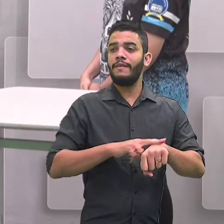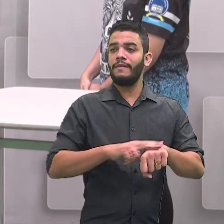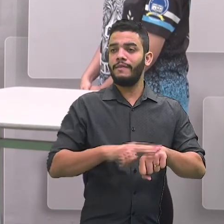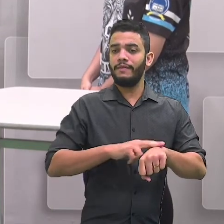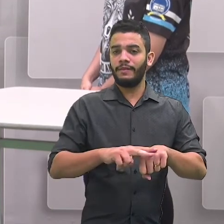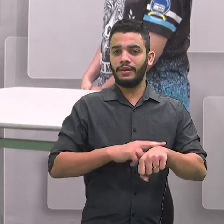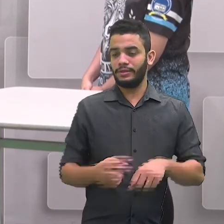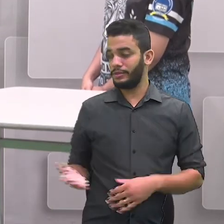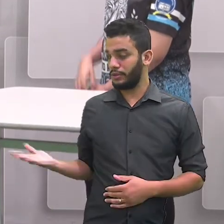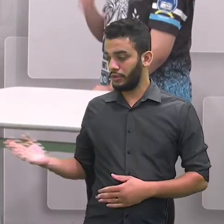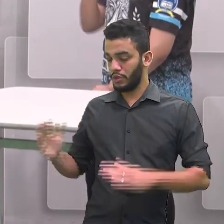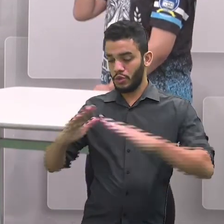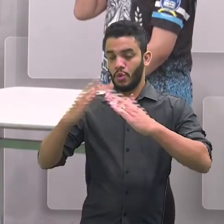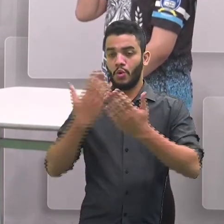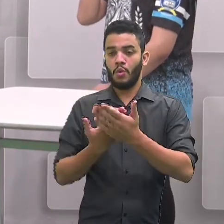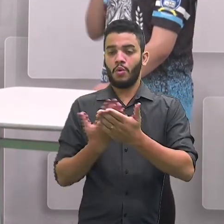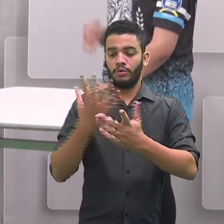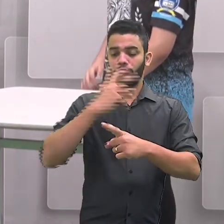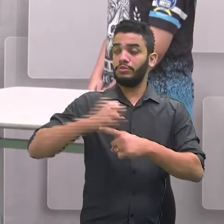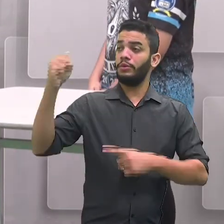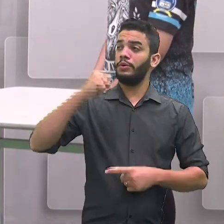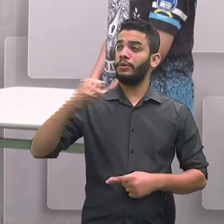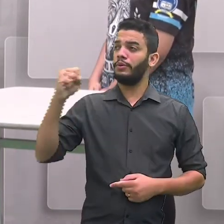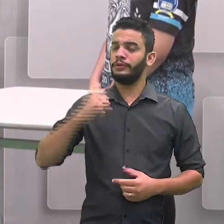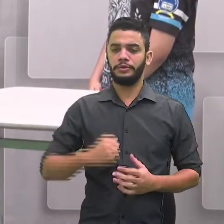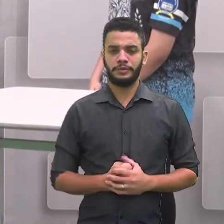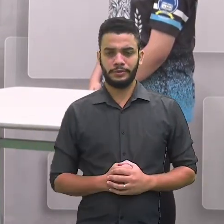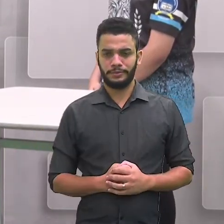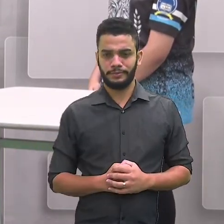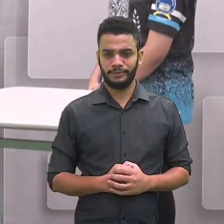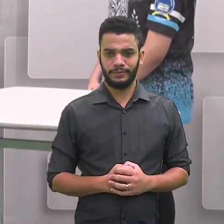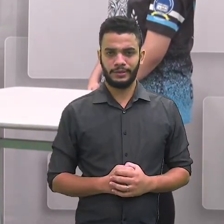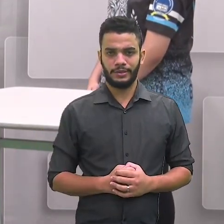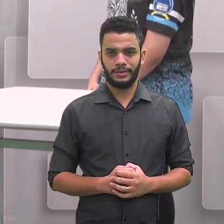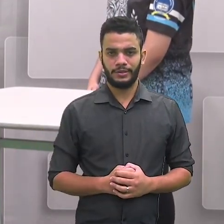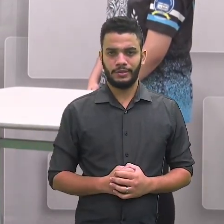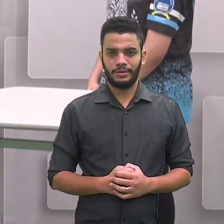E a escola vencedora foi...